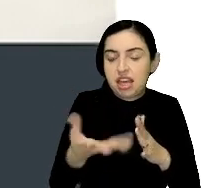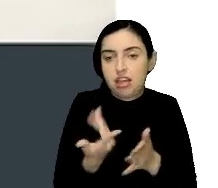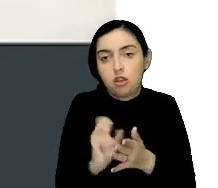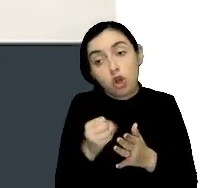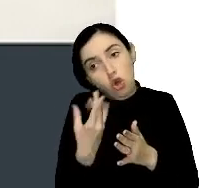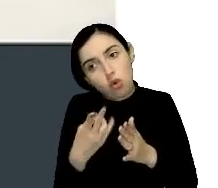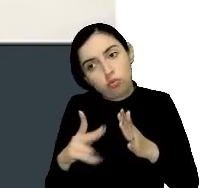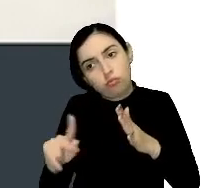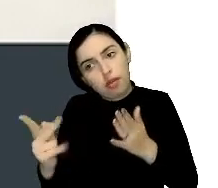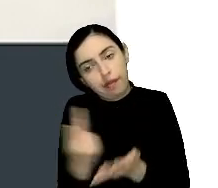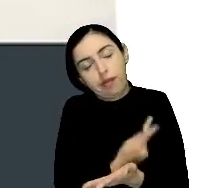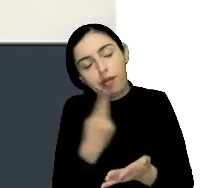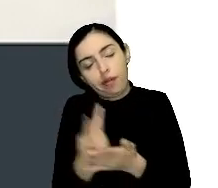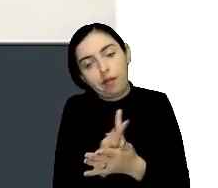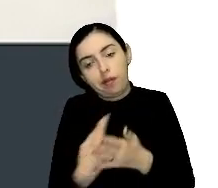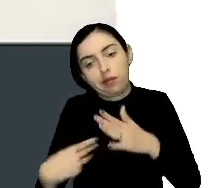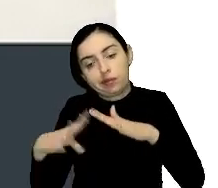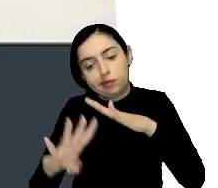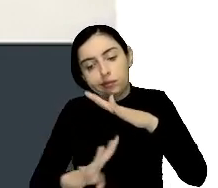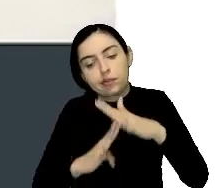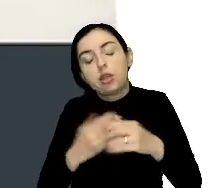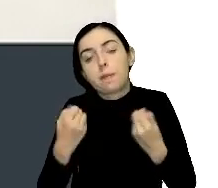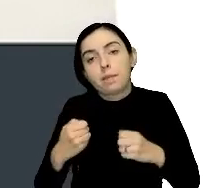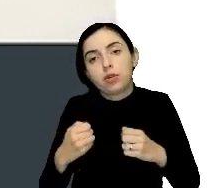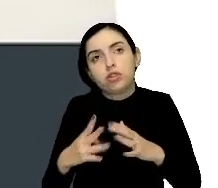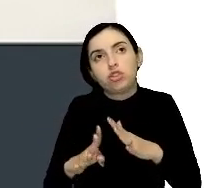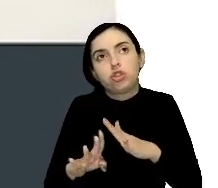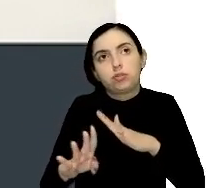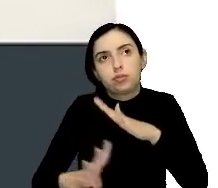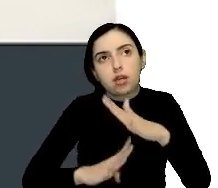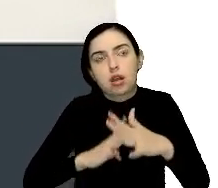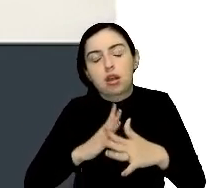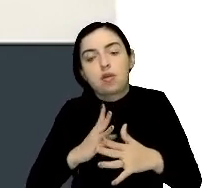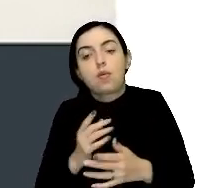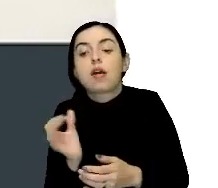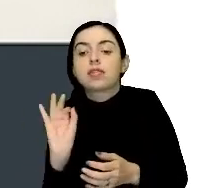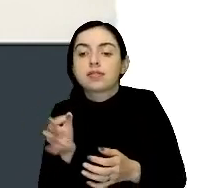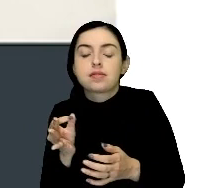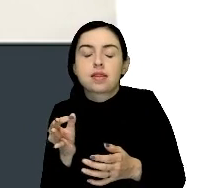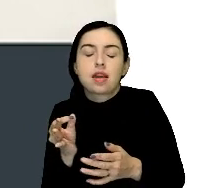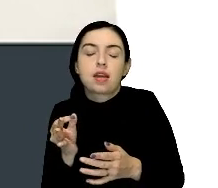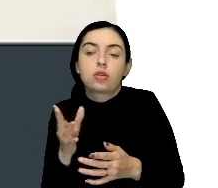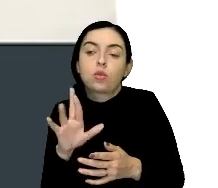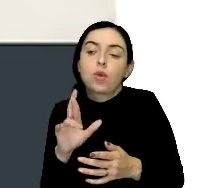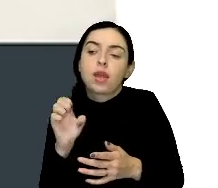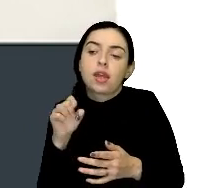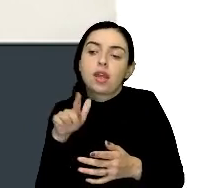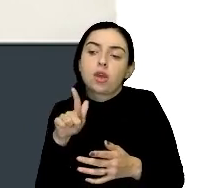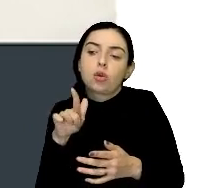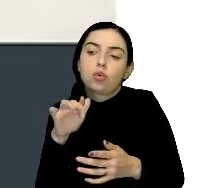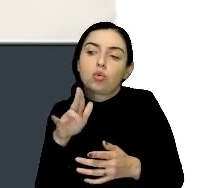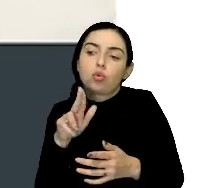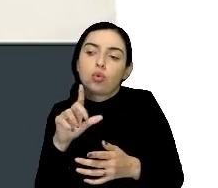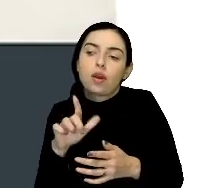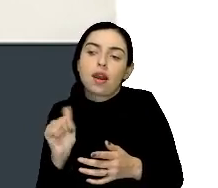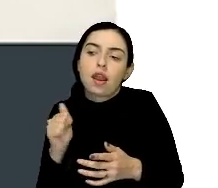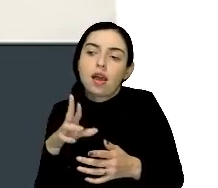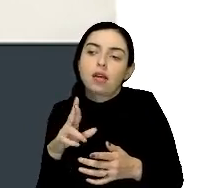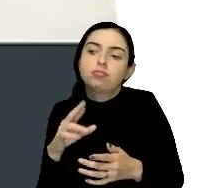irregular. Tá? Eu posso ter um migrante em situação migratória regular, e aí beleza, eu pago os salários